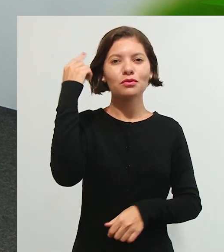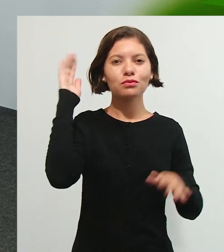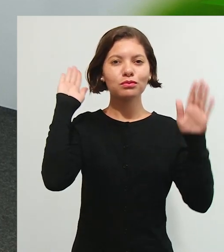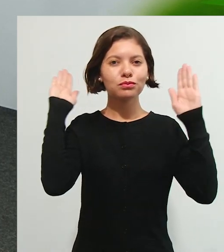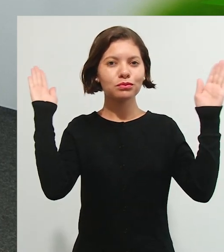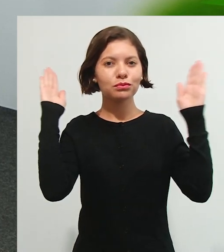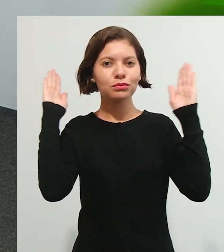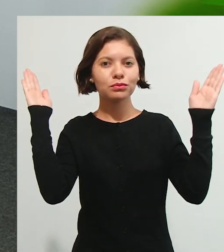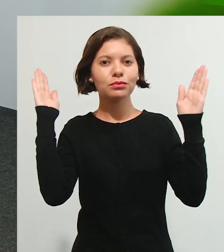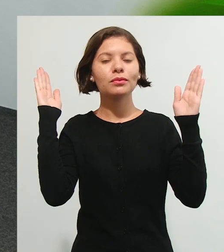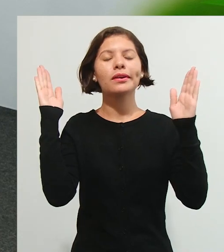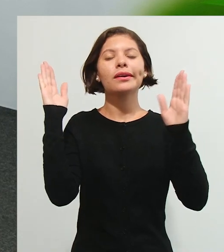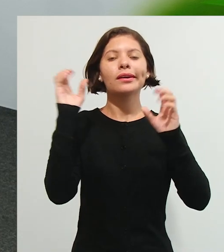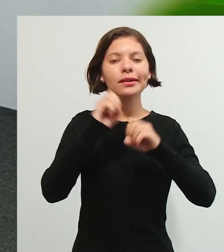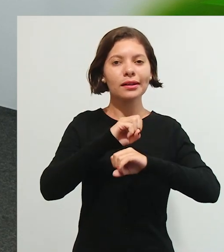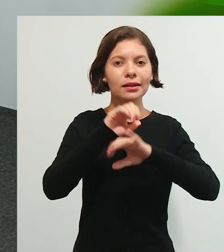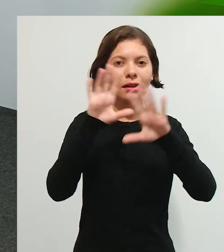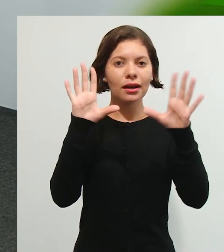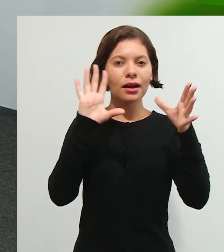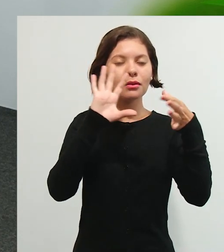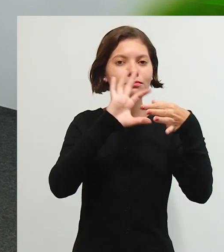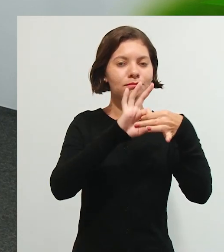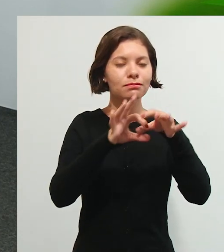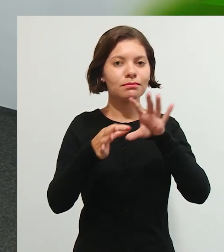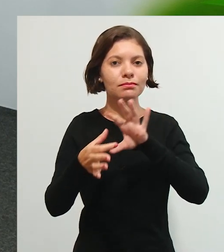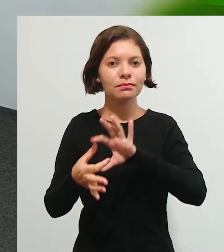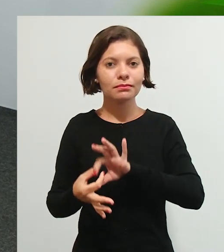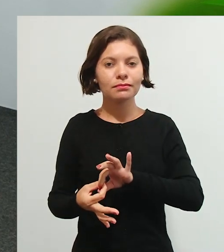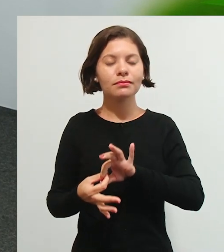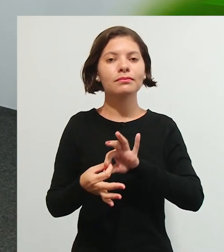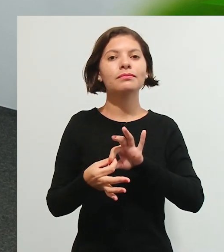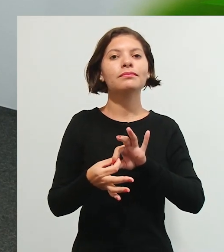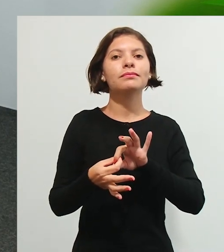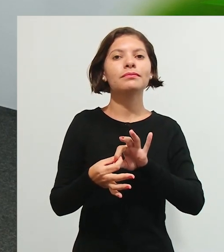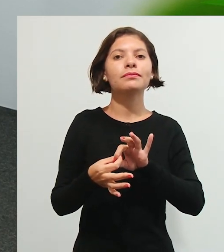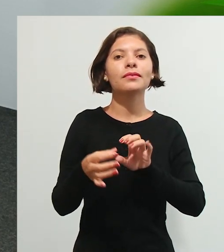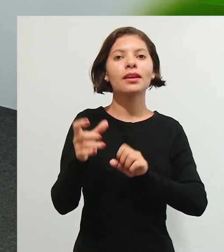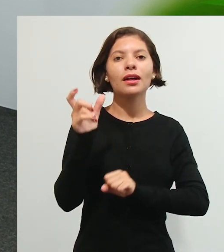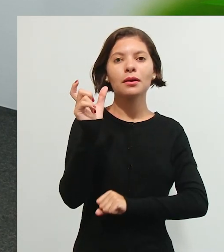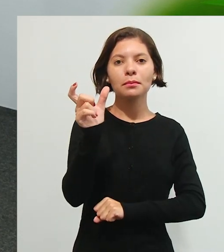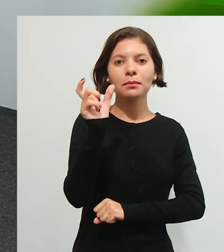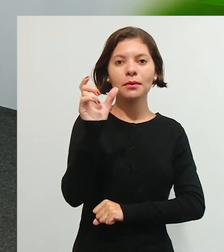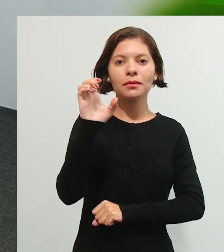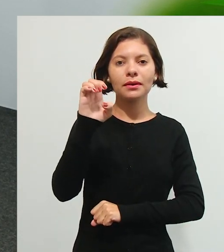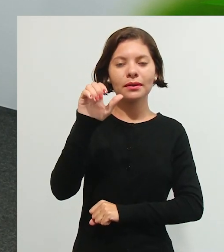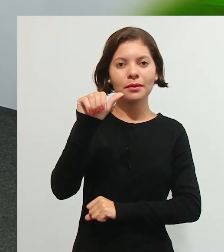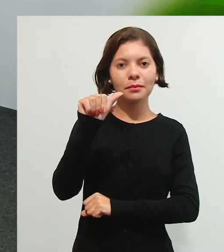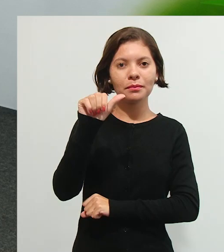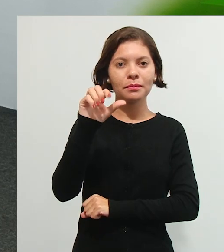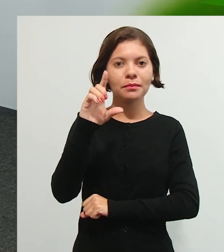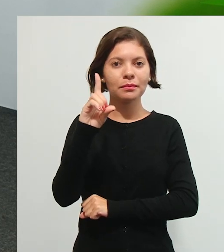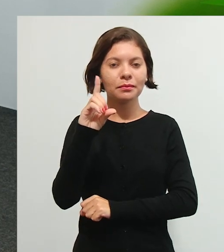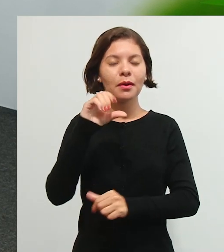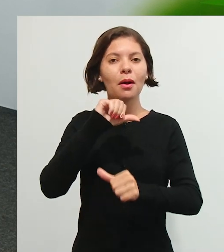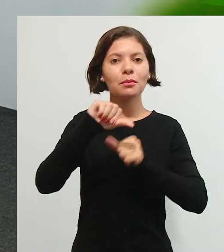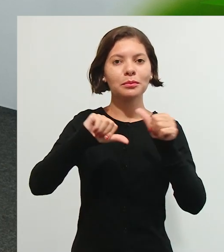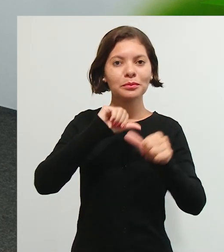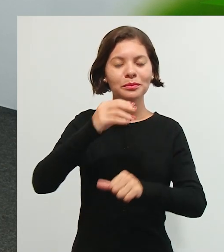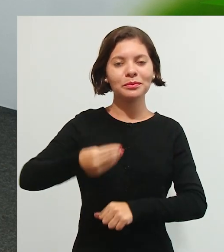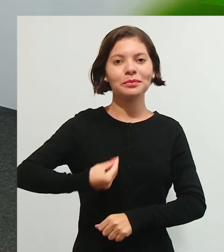fundo eu tenho uma parede Clara com pontos interligados e escrito EAD mudando